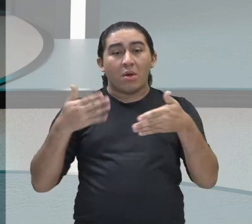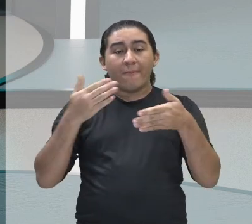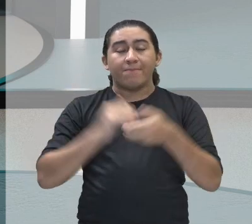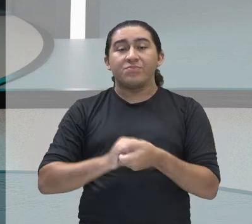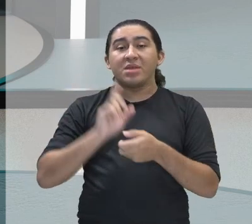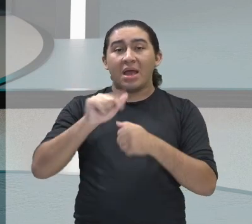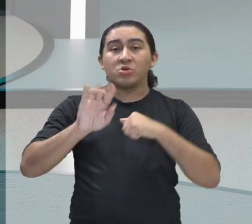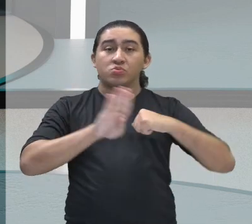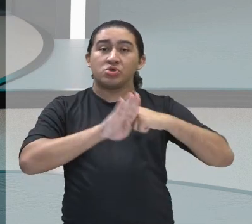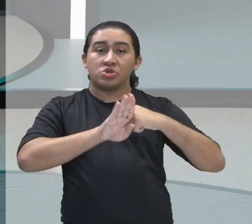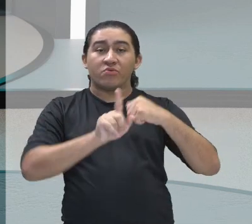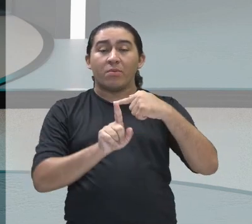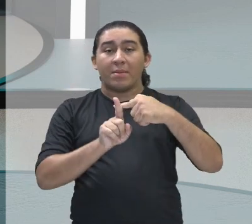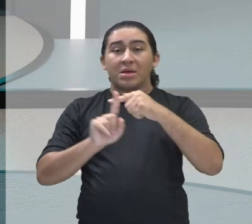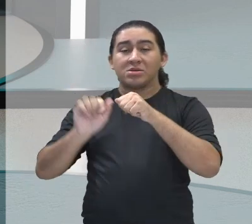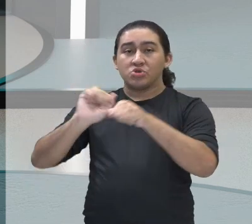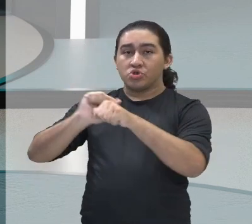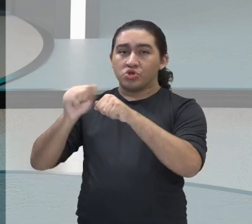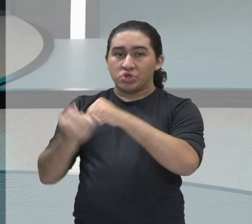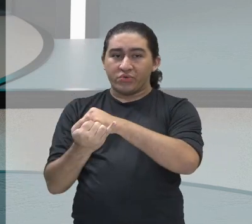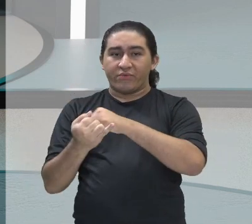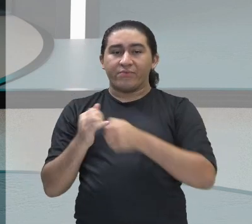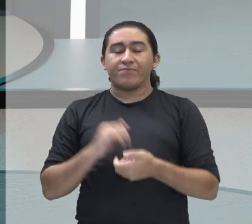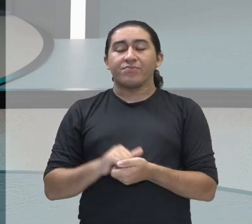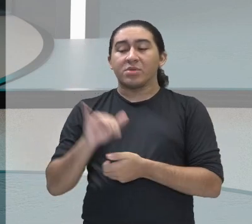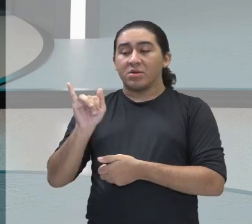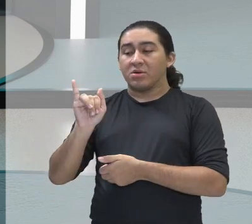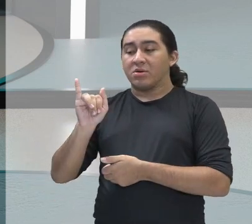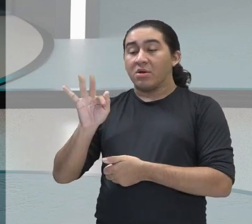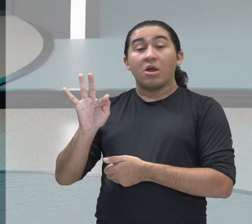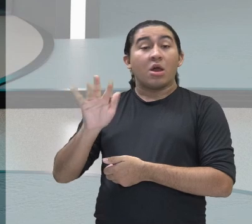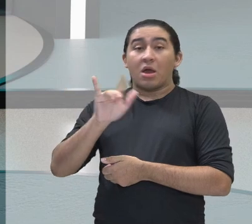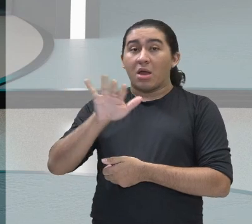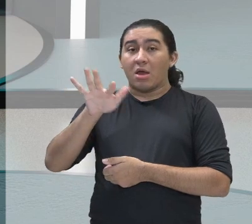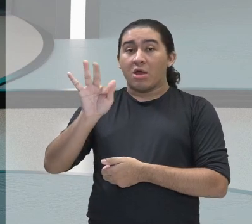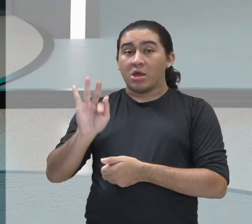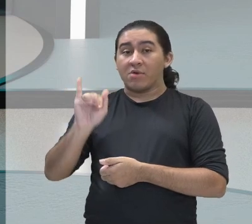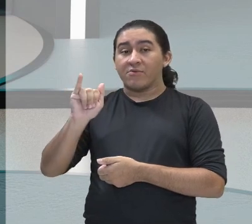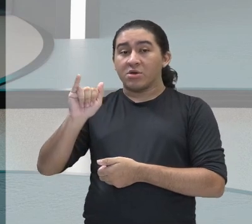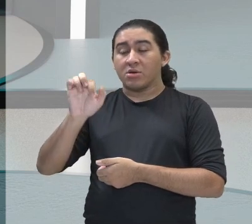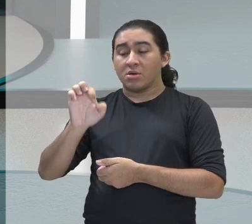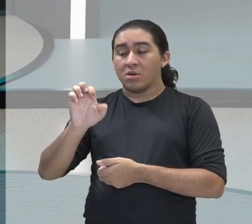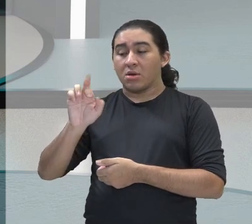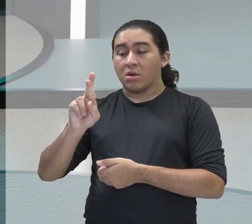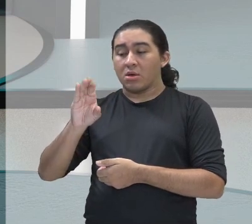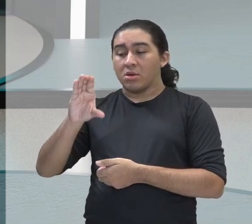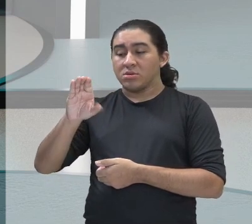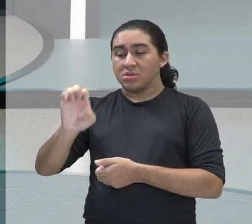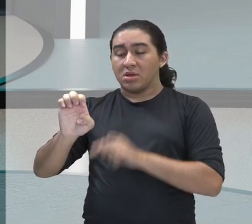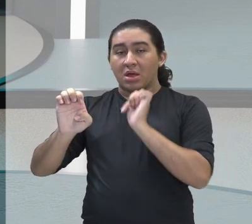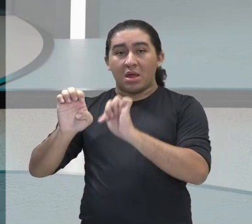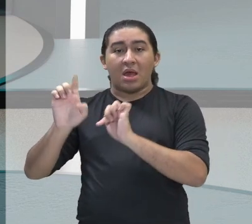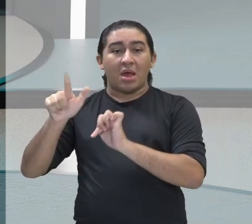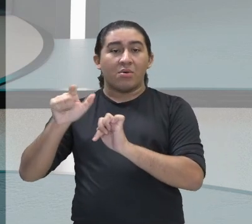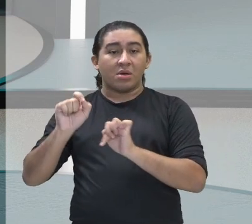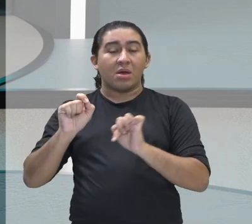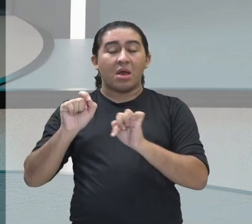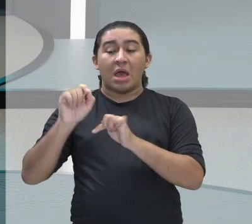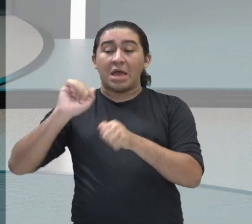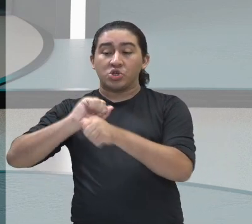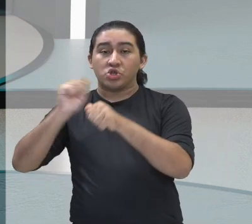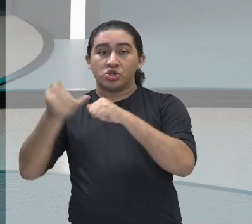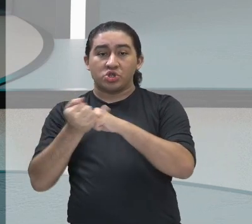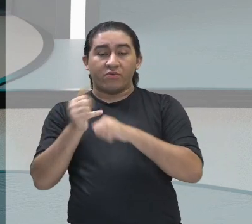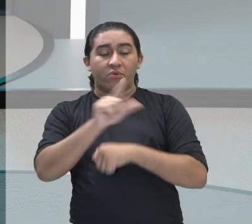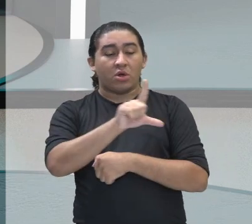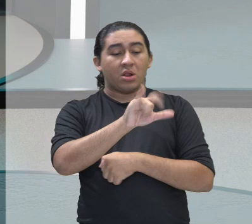substantivo e seu respectivo adjetivo. Então, first é um adjetivo relacionado a lion. Lion é